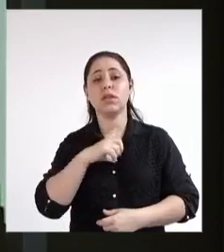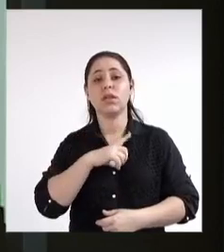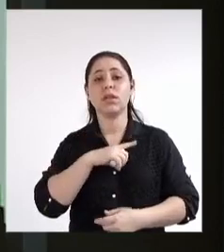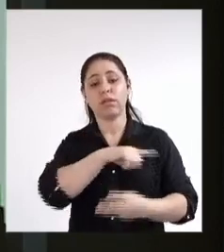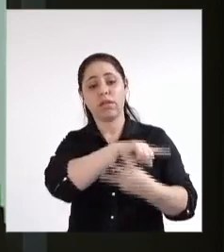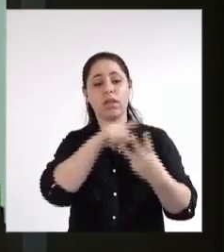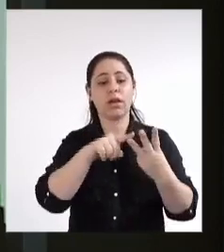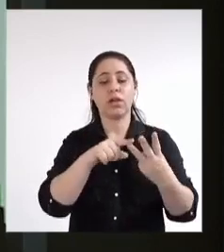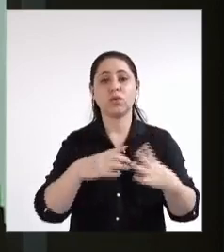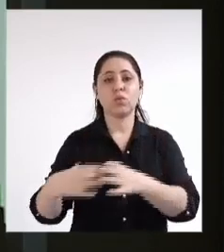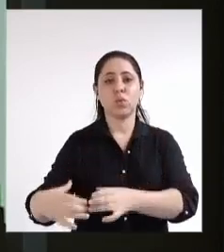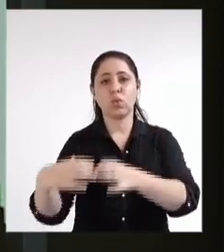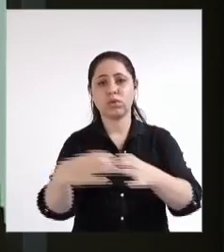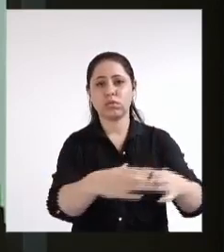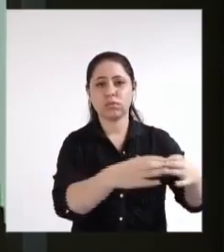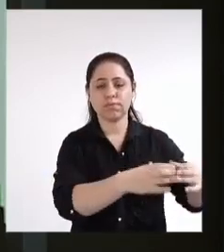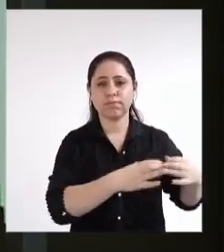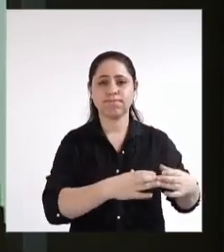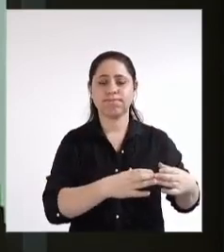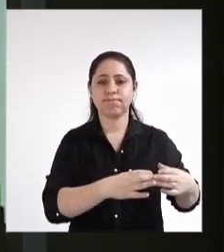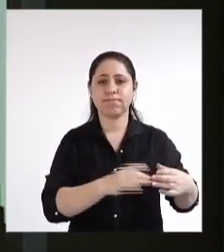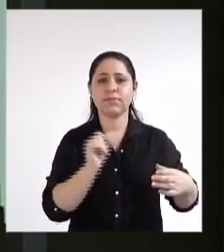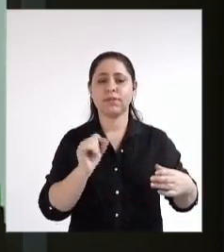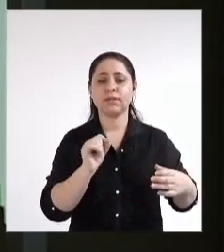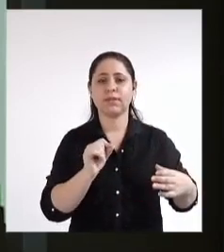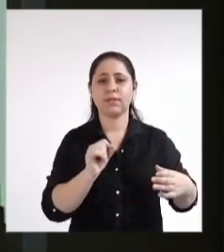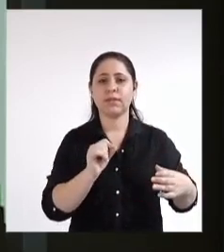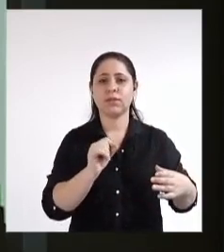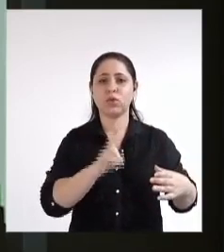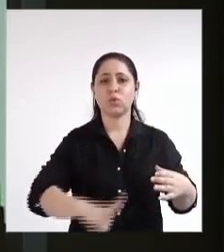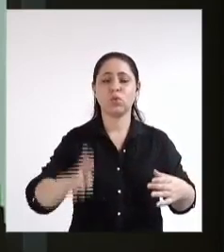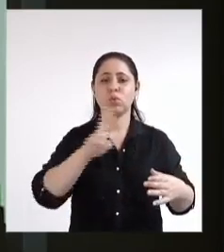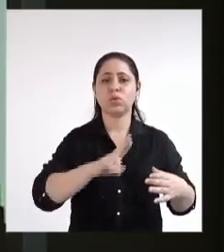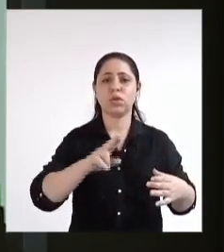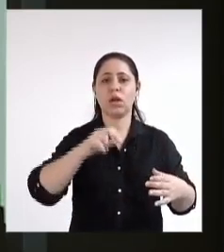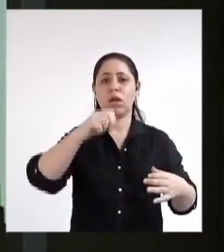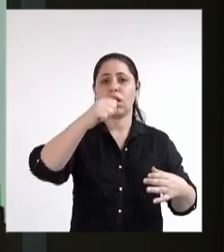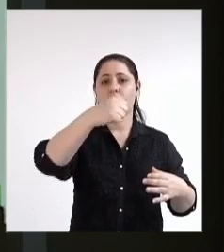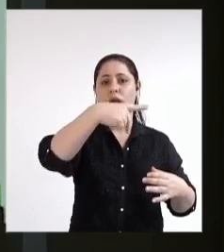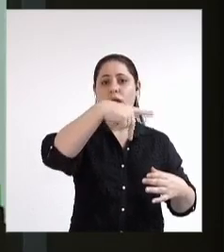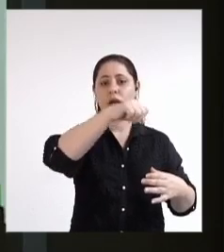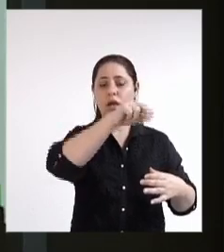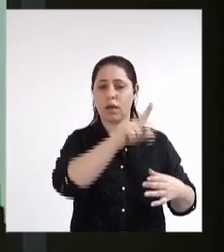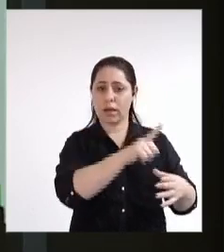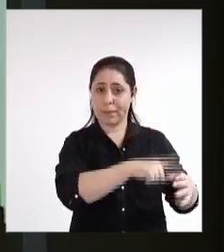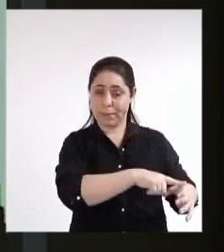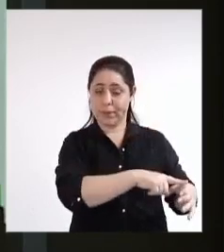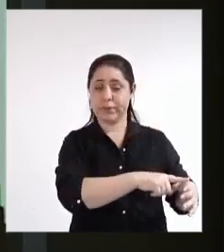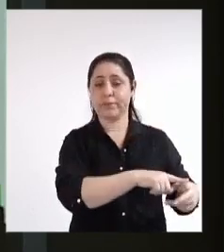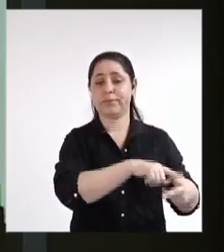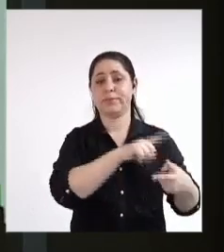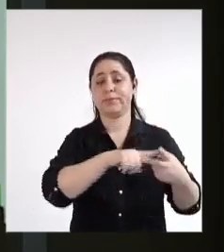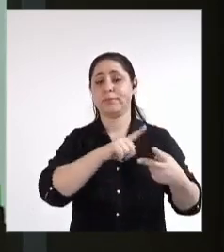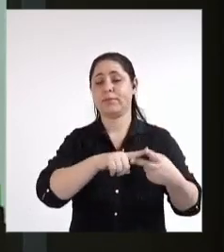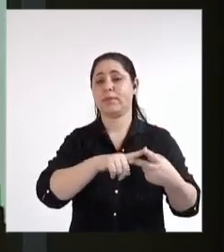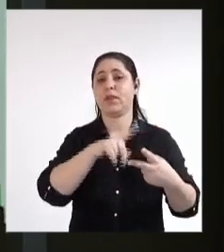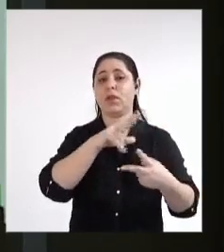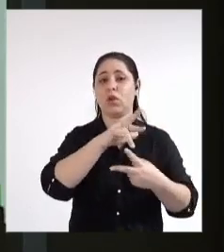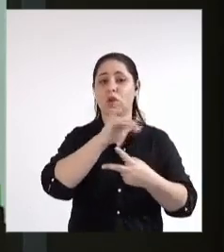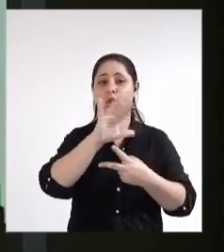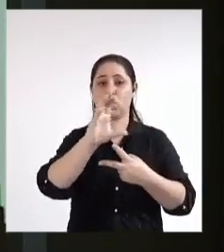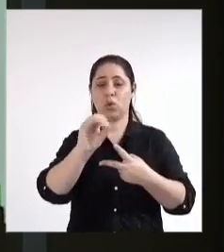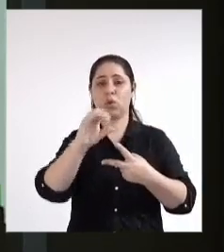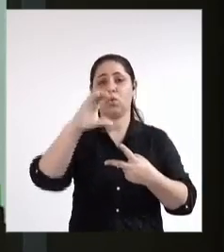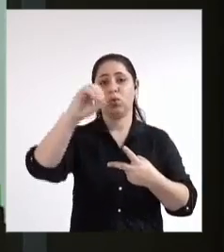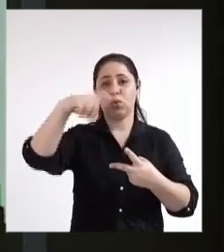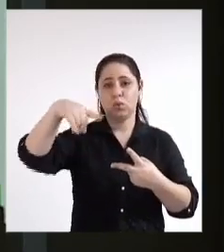áreas que são mais sustentáveis vamos falar assim né de uso sustentável que a apa do rio sena e rotas monçoeiras que é conhecido como rio coxim é